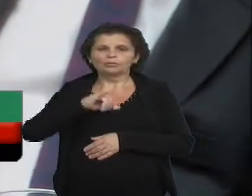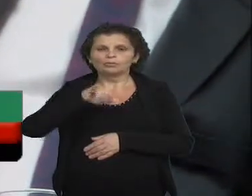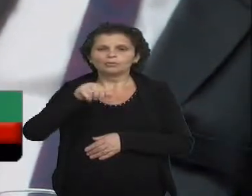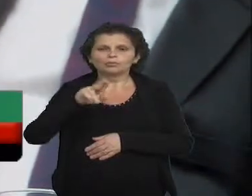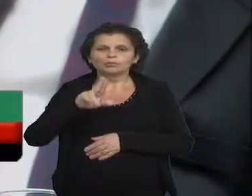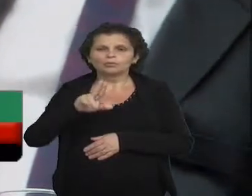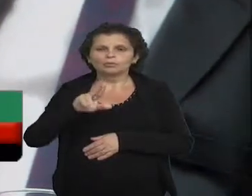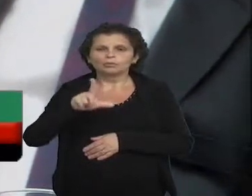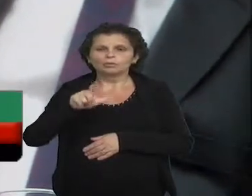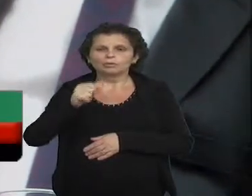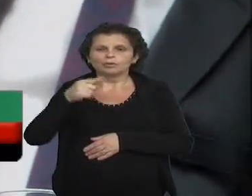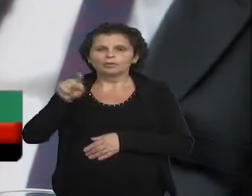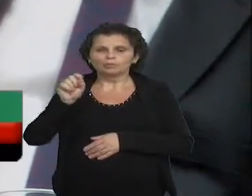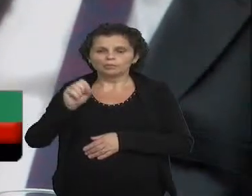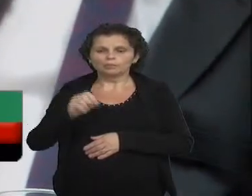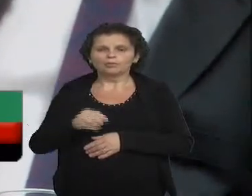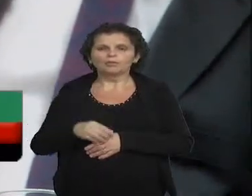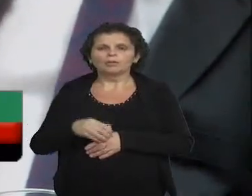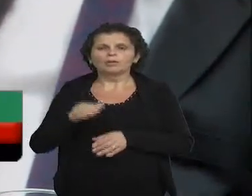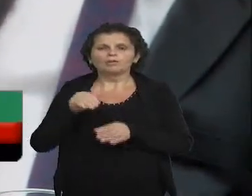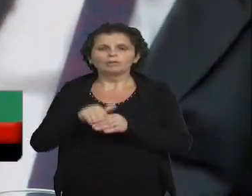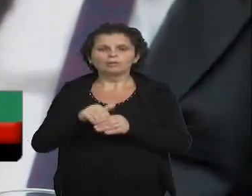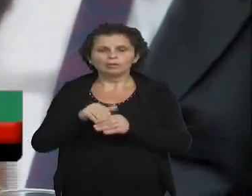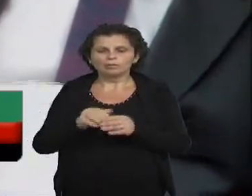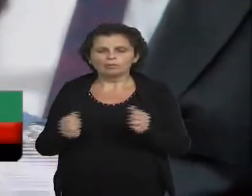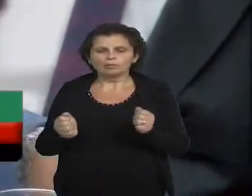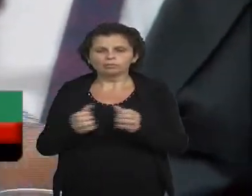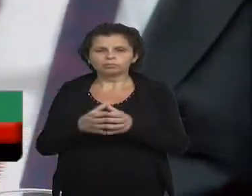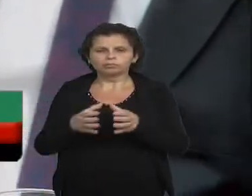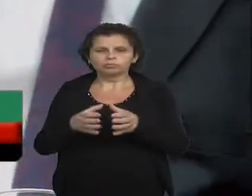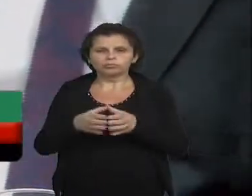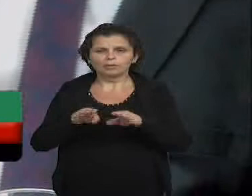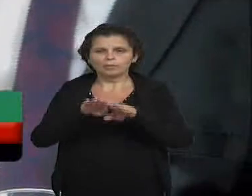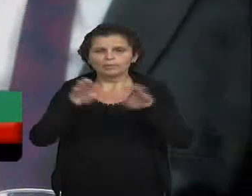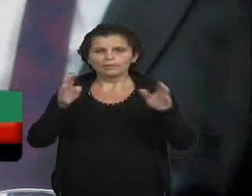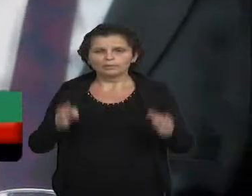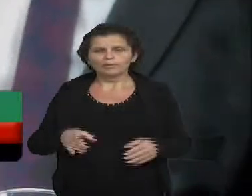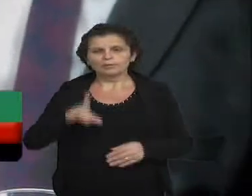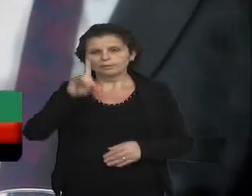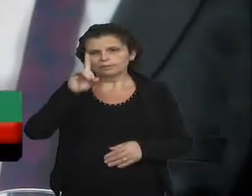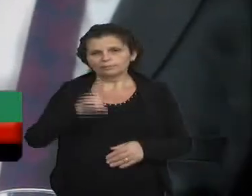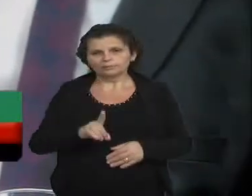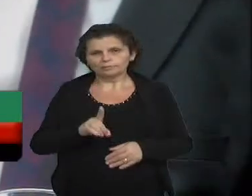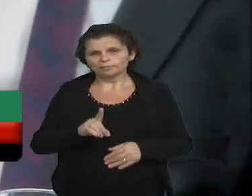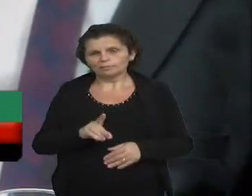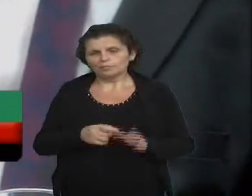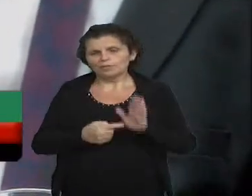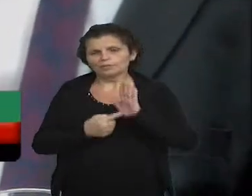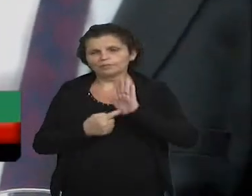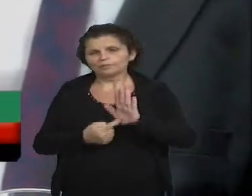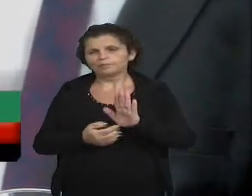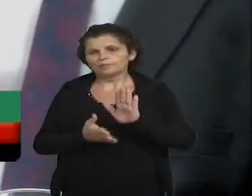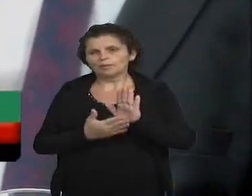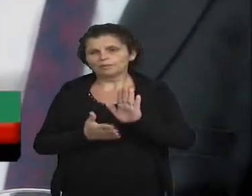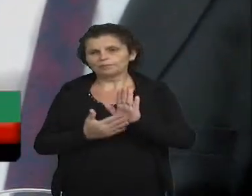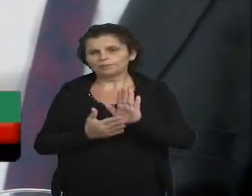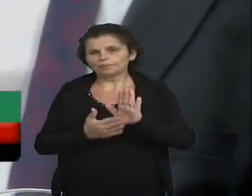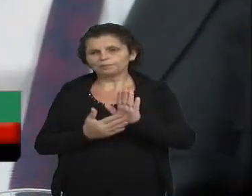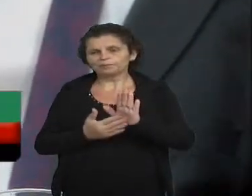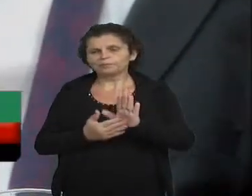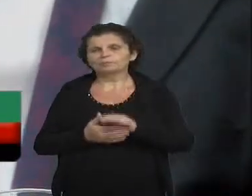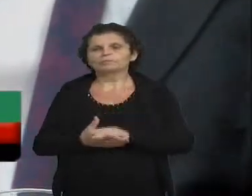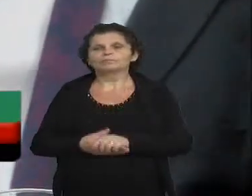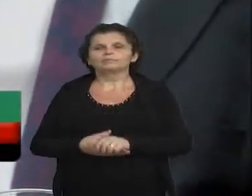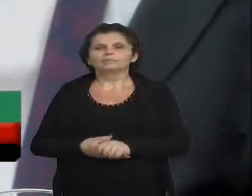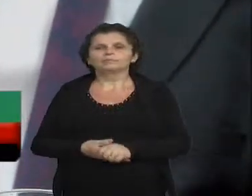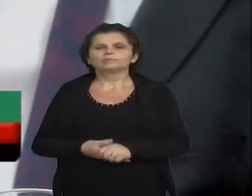Julião. Esses são os vereadores que fazem parte da mesa diretora que apresentaram os dois